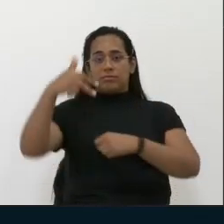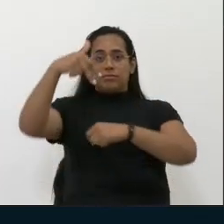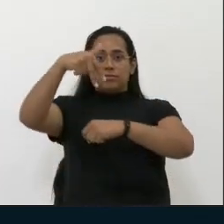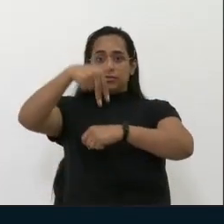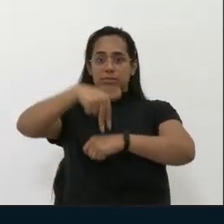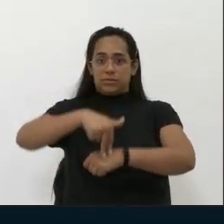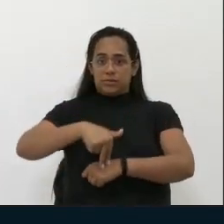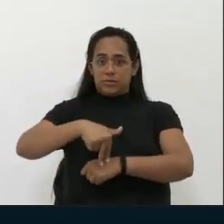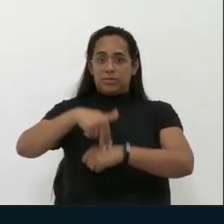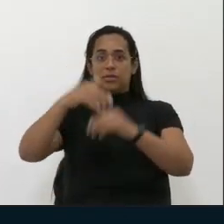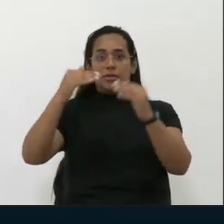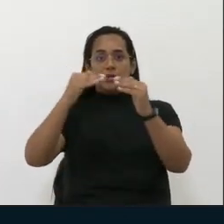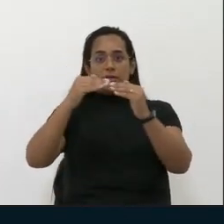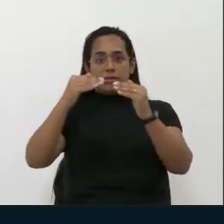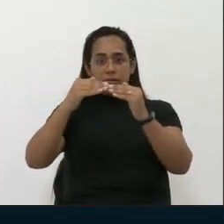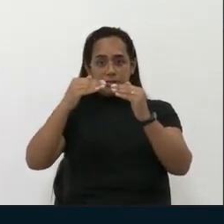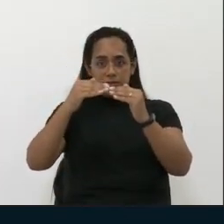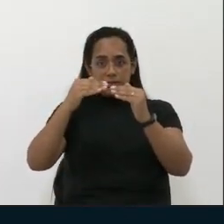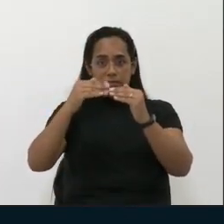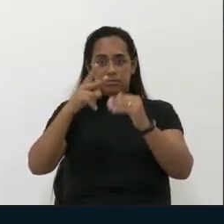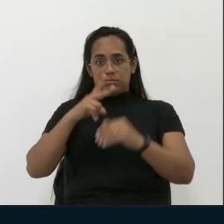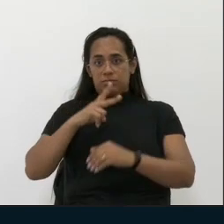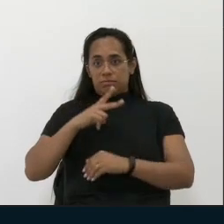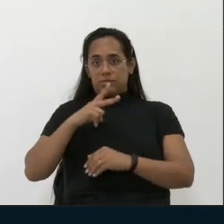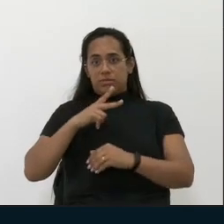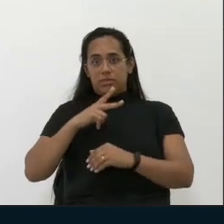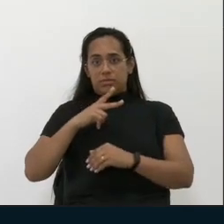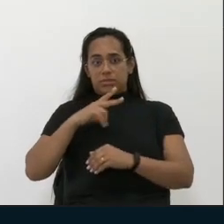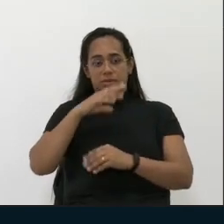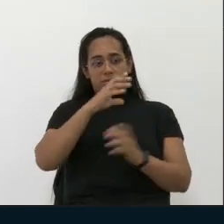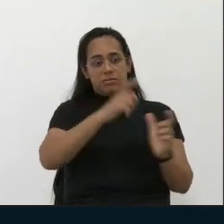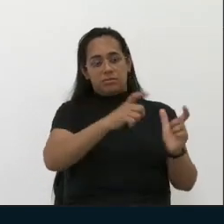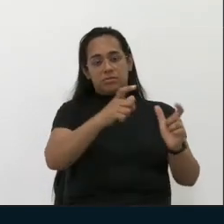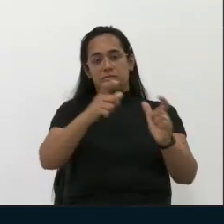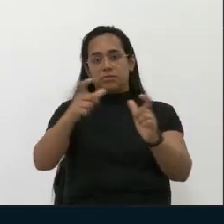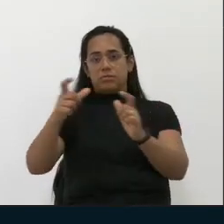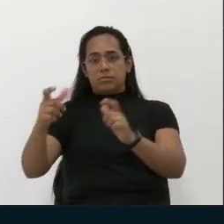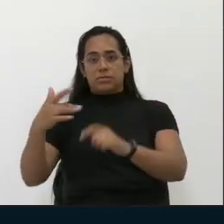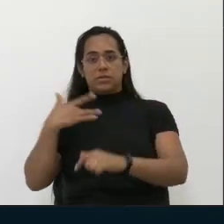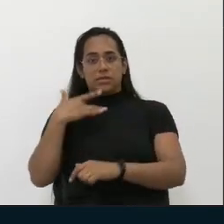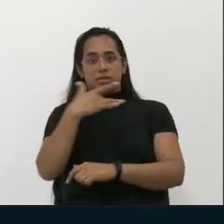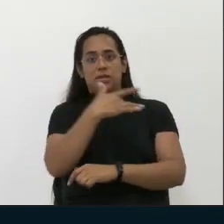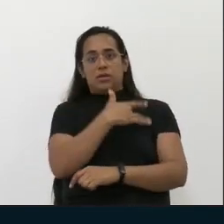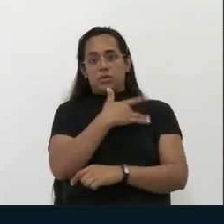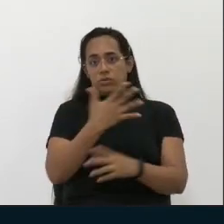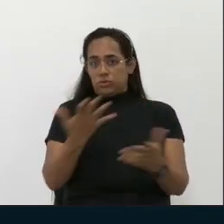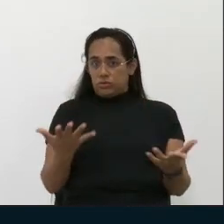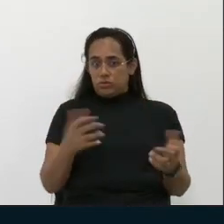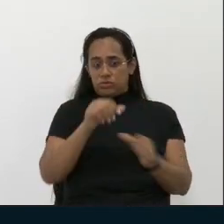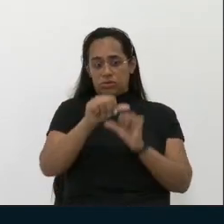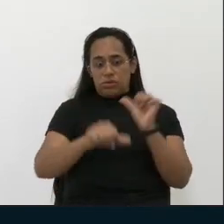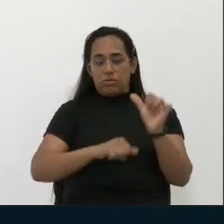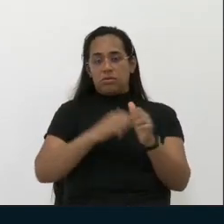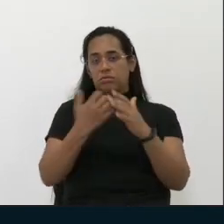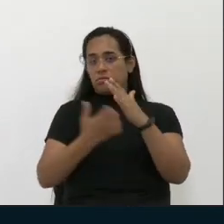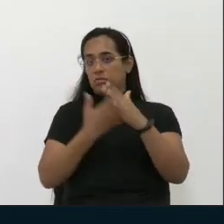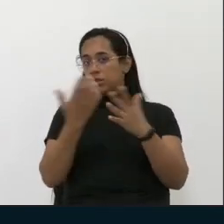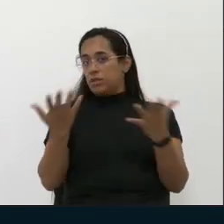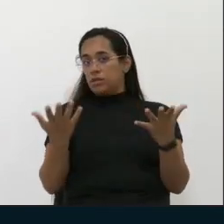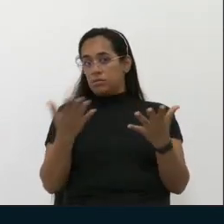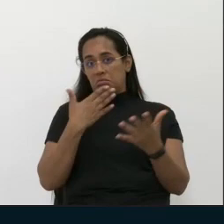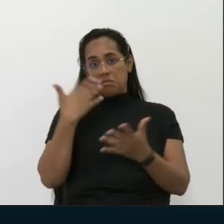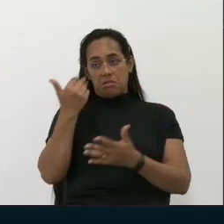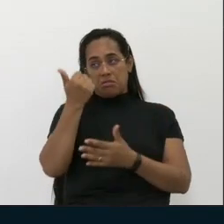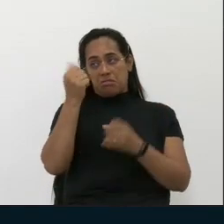de privatizar as unidades de saúde de bairro para pôr uma empresa. É melhor falar, é mais claro, mais evidente. Por que, que eu estou